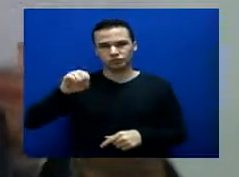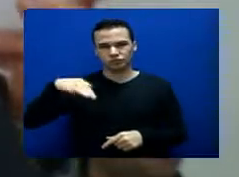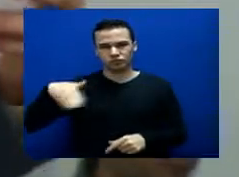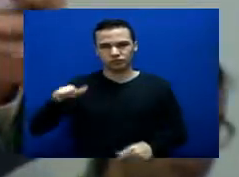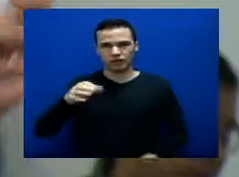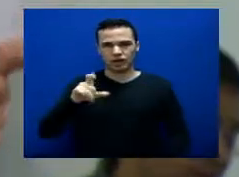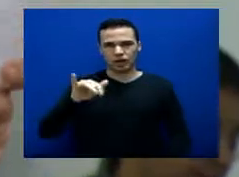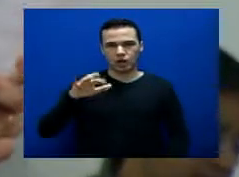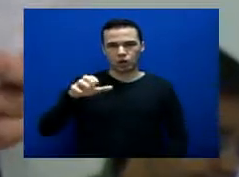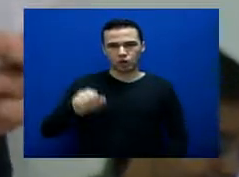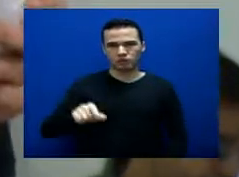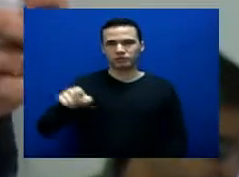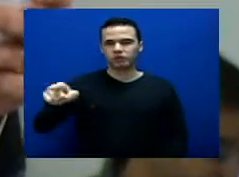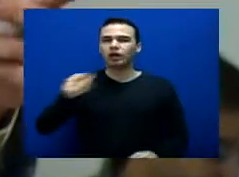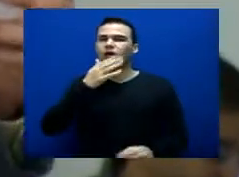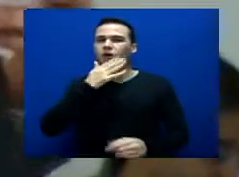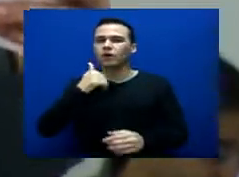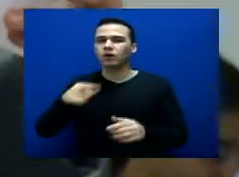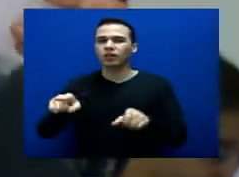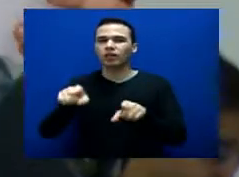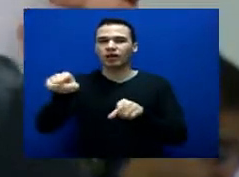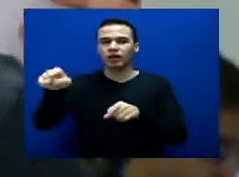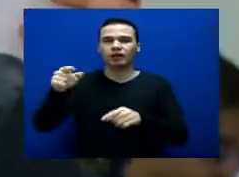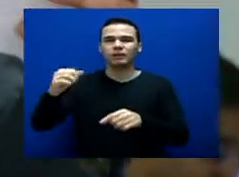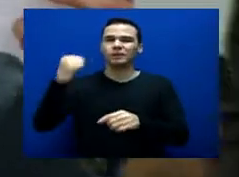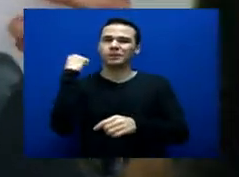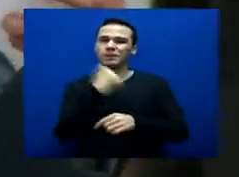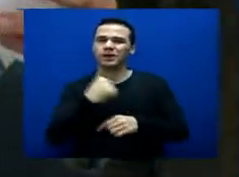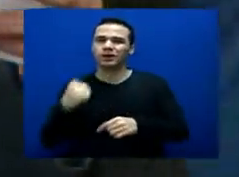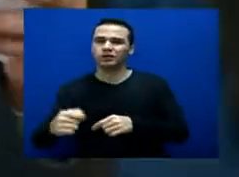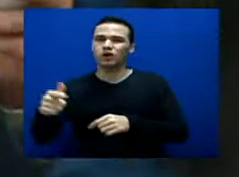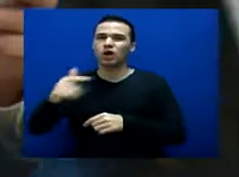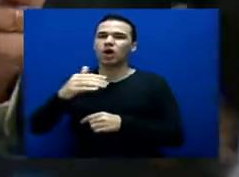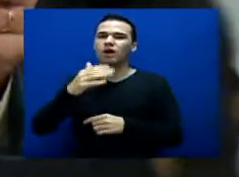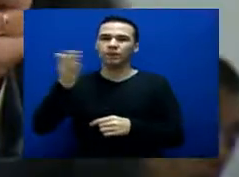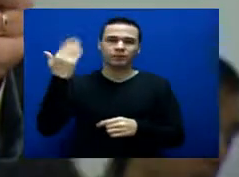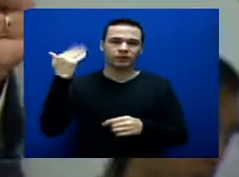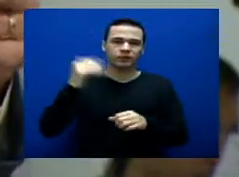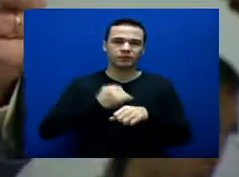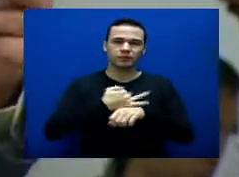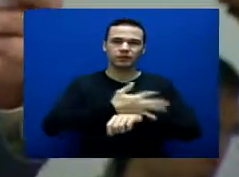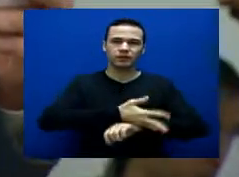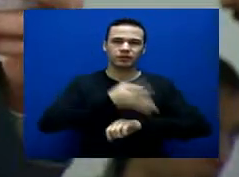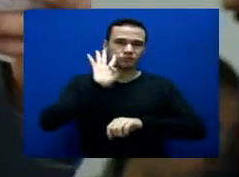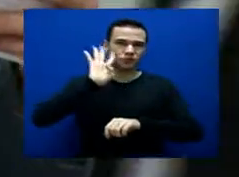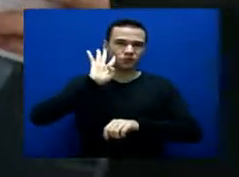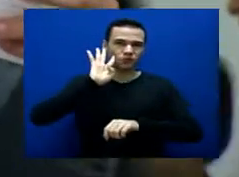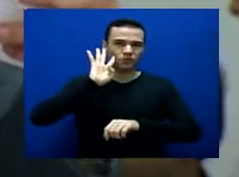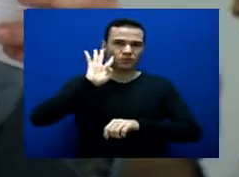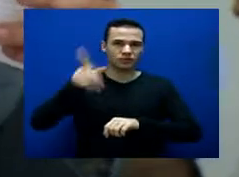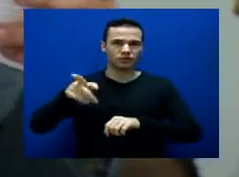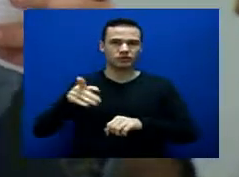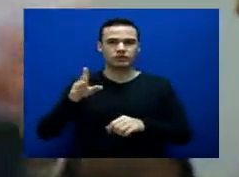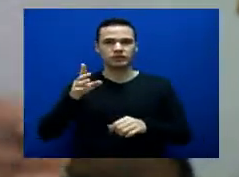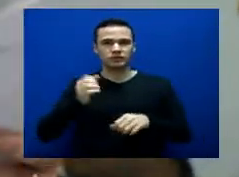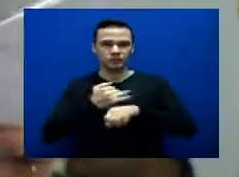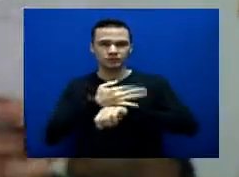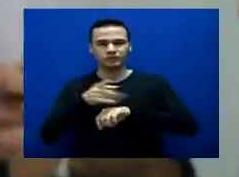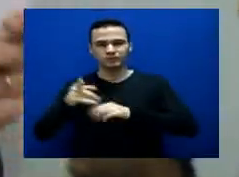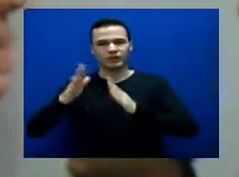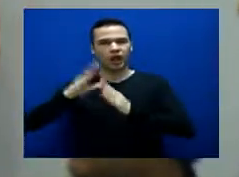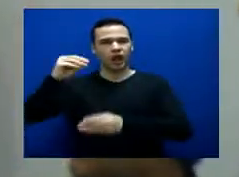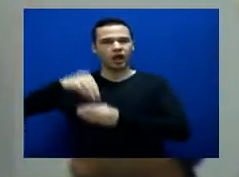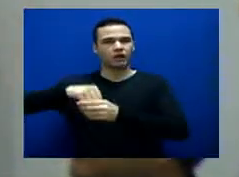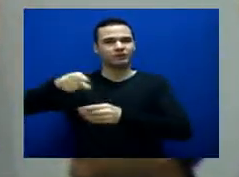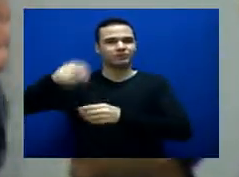Ribeiro, o Laricão Lanches, que foi assassinado, presidente, na madrugada de quarta-feira, de quarta para quinta, dentro de sua